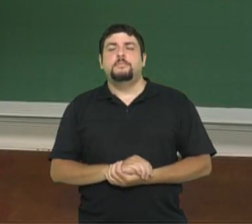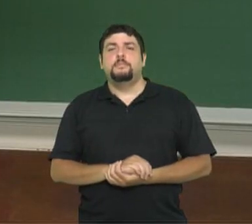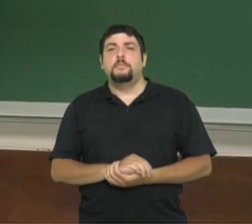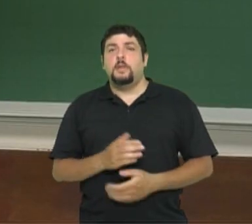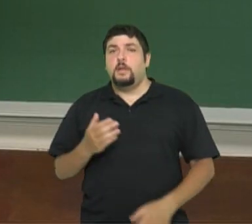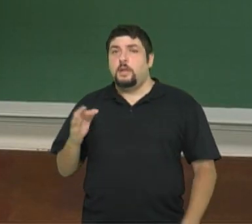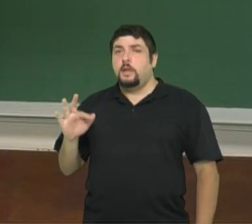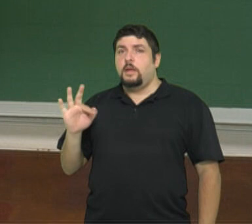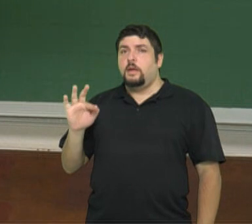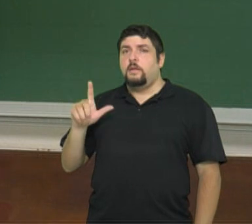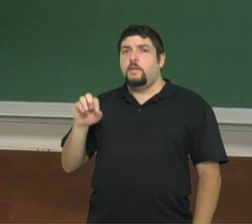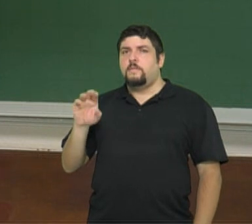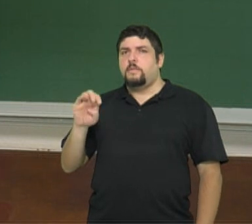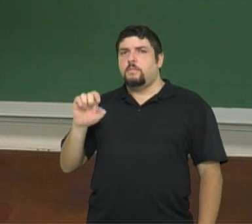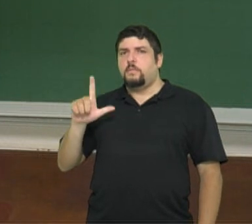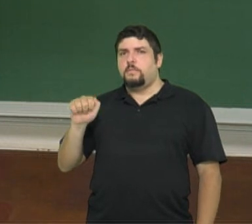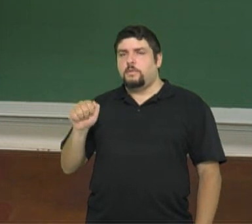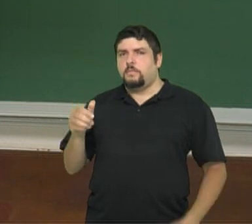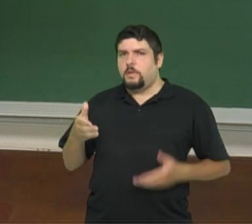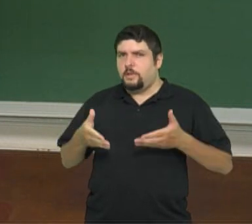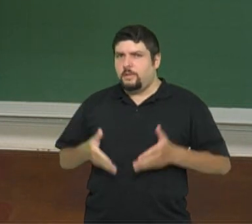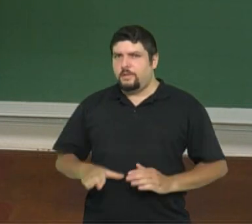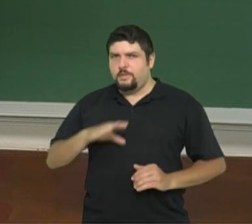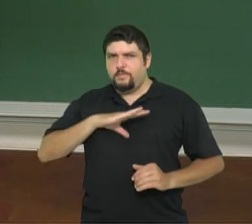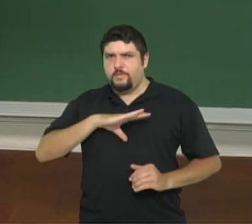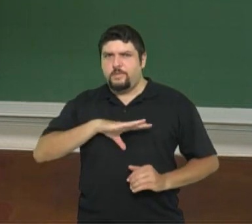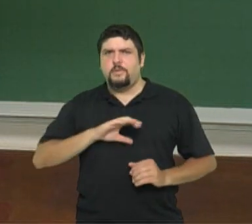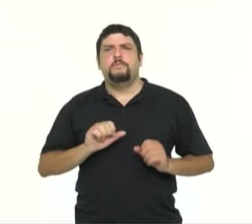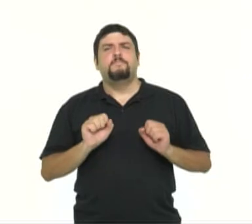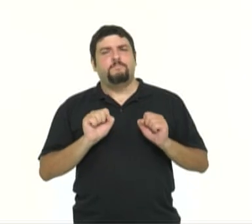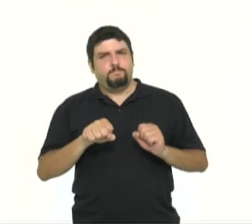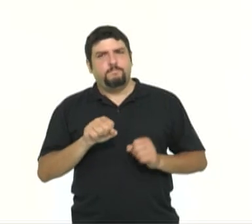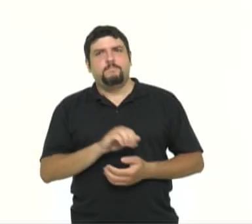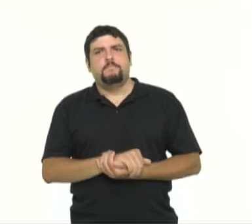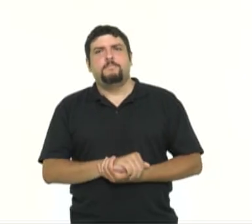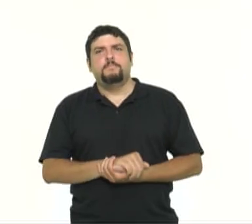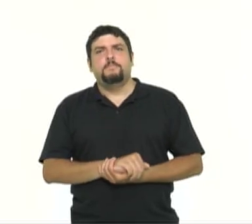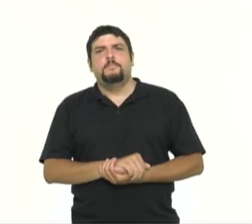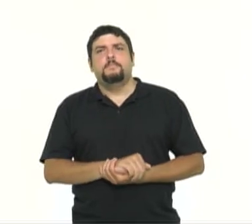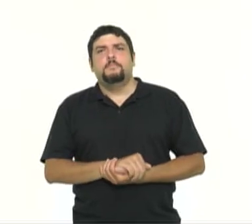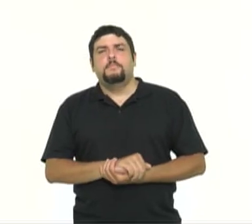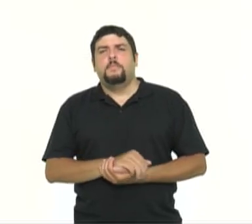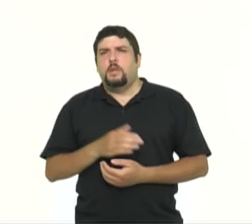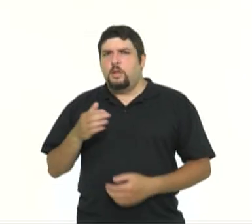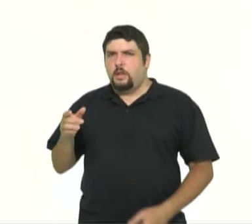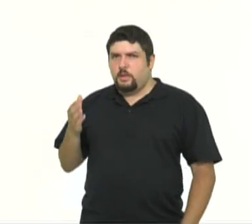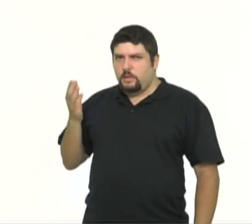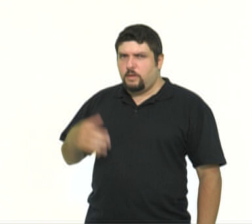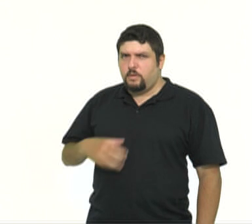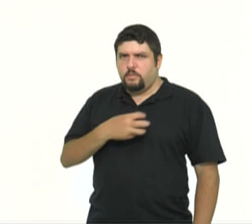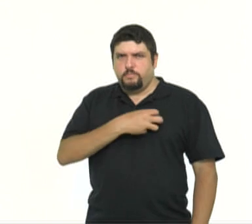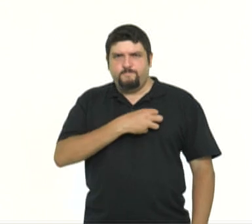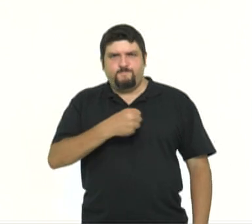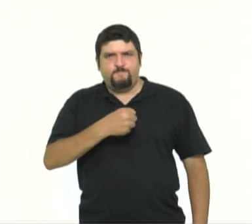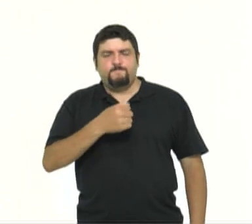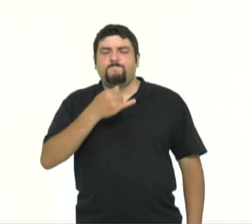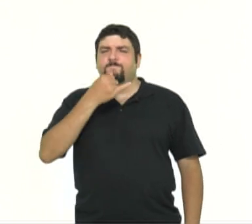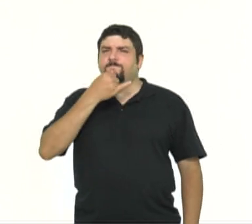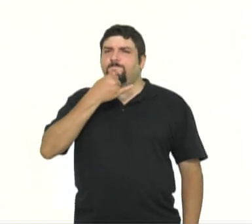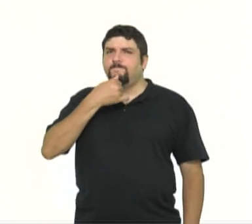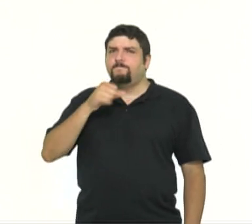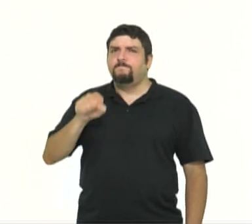bela espanca, ela era portuguesa? Era. Ela cometeu suicídio? Infelizmente,